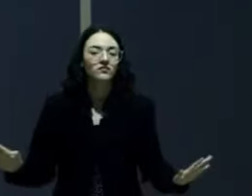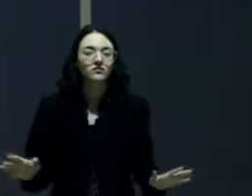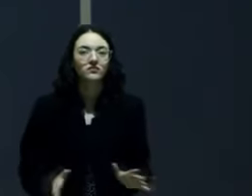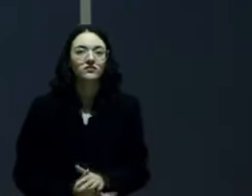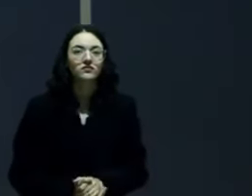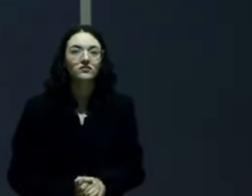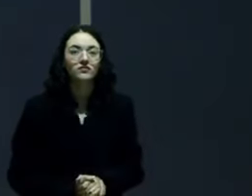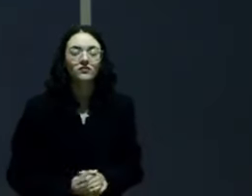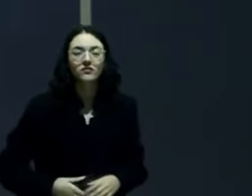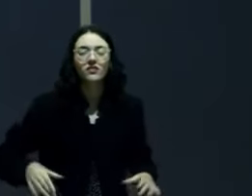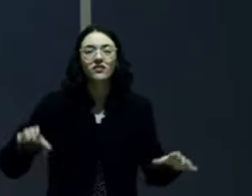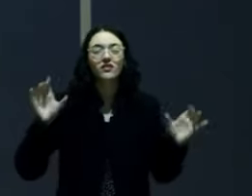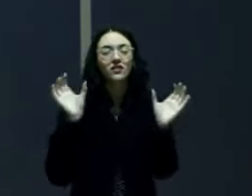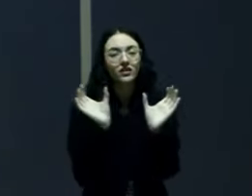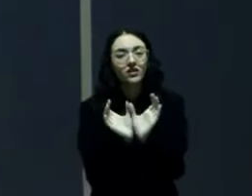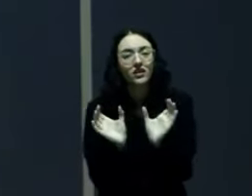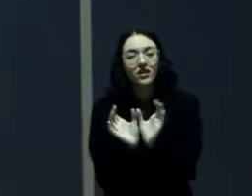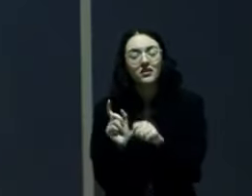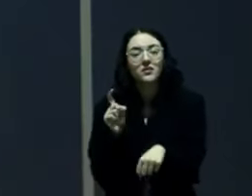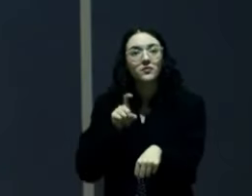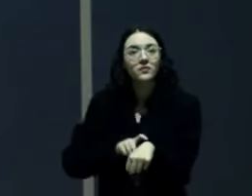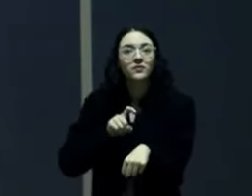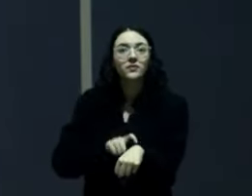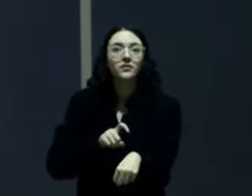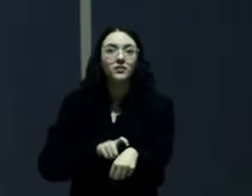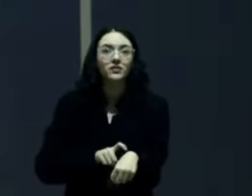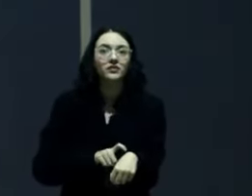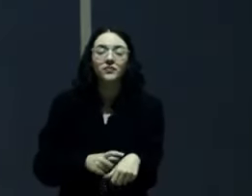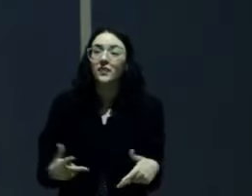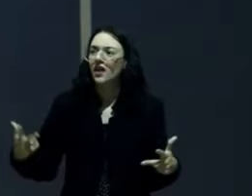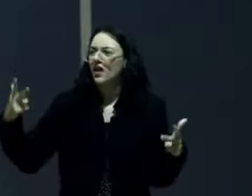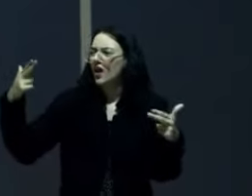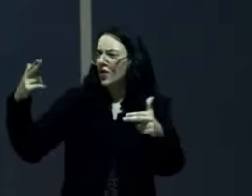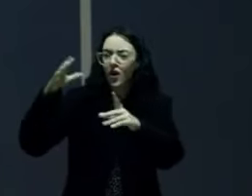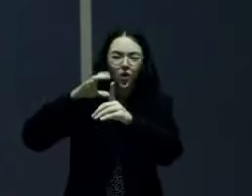A ceia é um momento que, como em outros cultos,